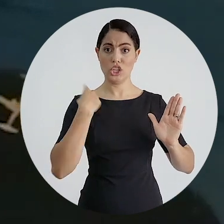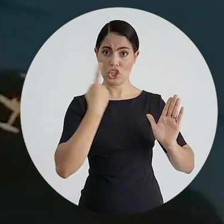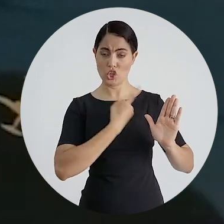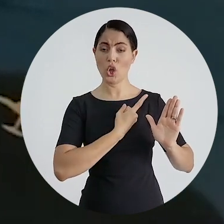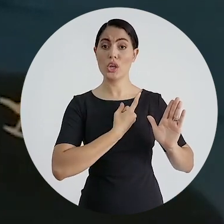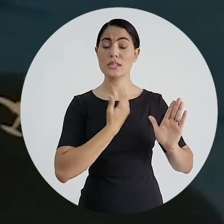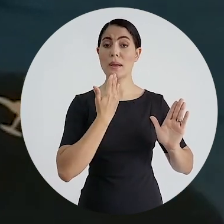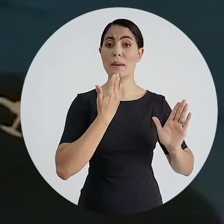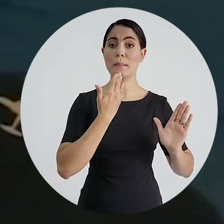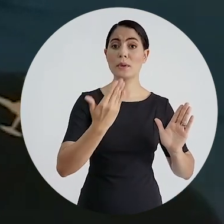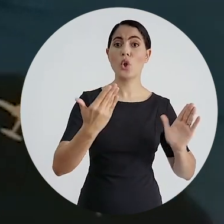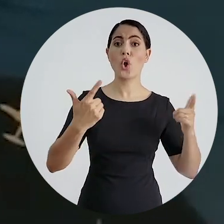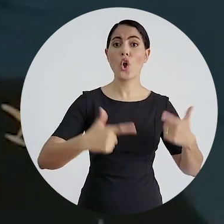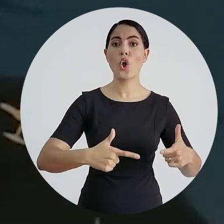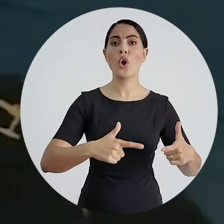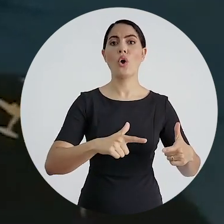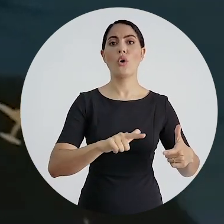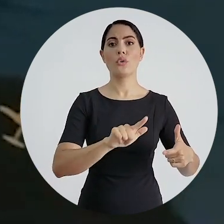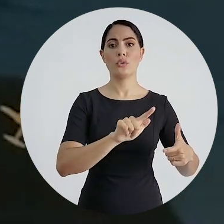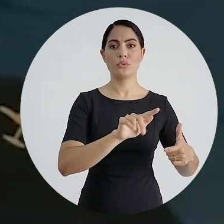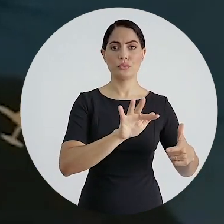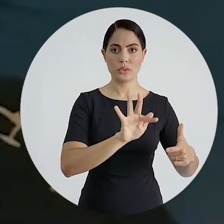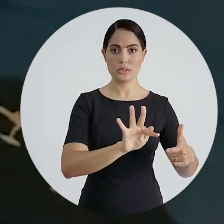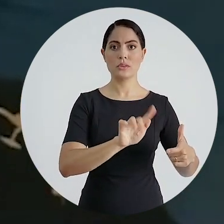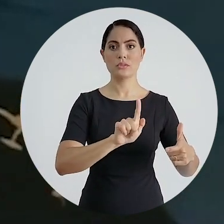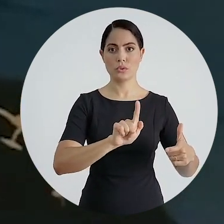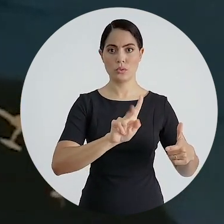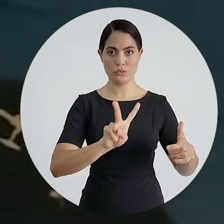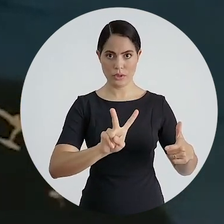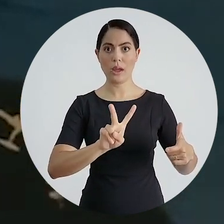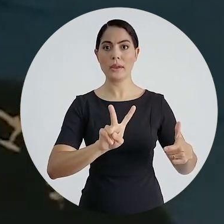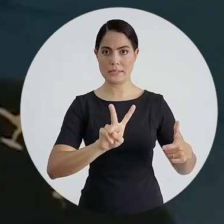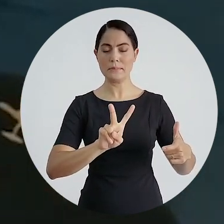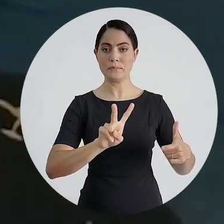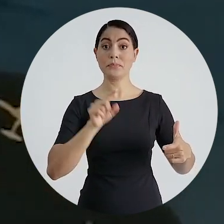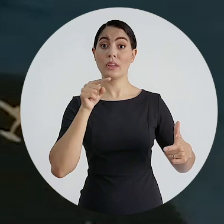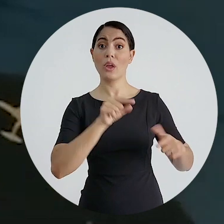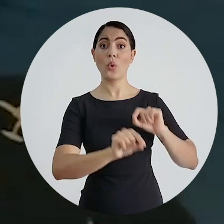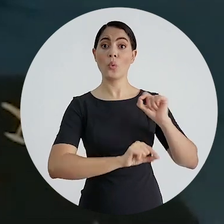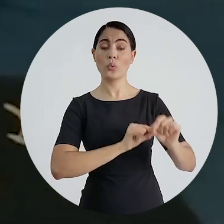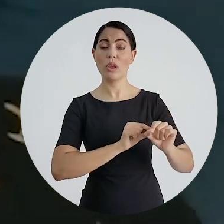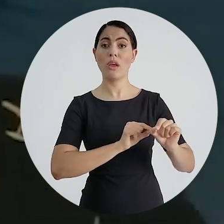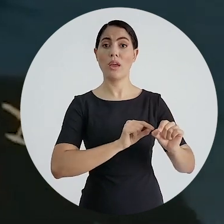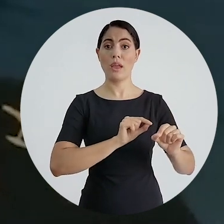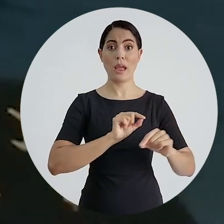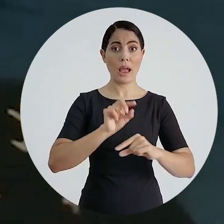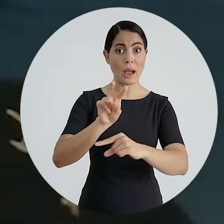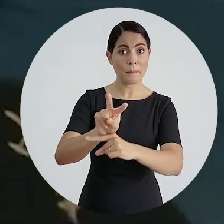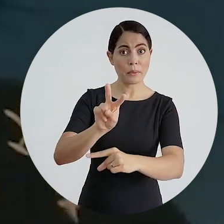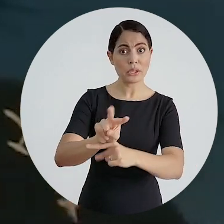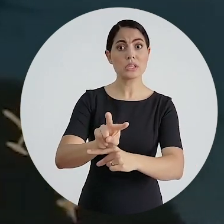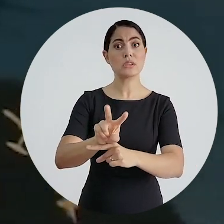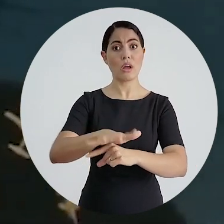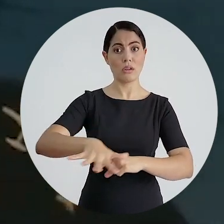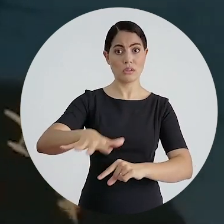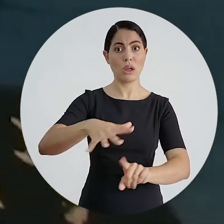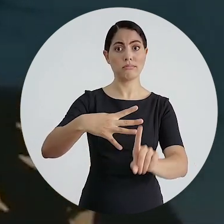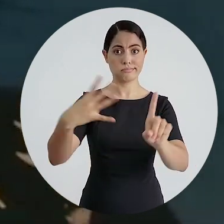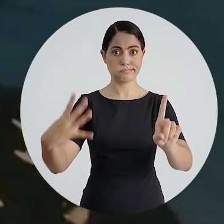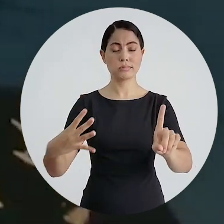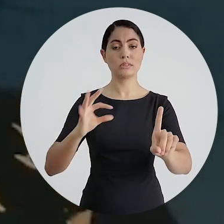estudado e gerido na Fundação Getúlio Vargas, em São Paulo, que é um protocolo de atendimento à população